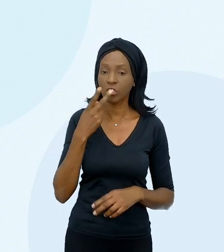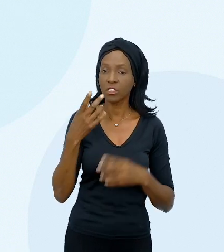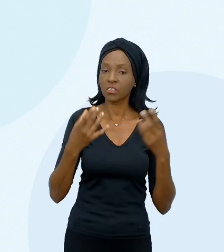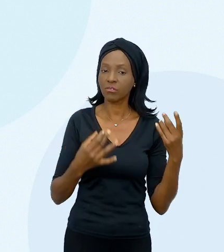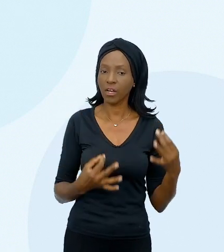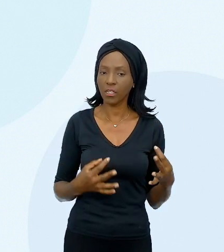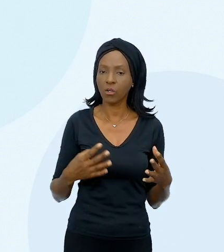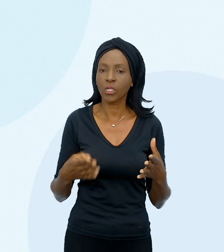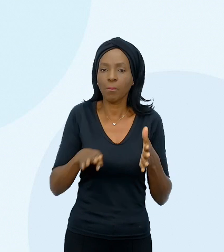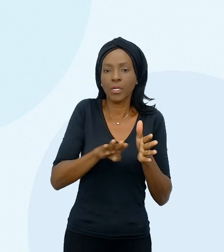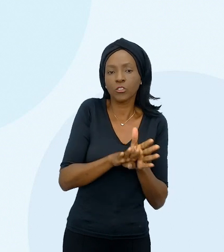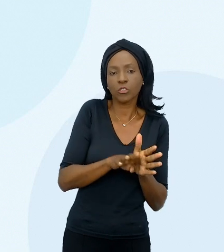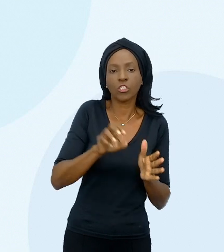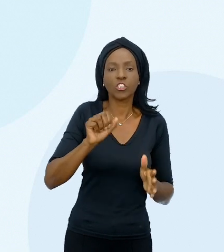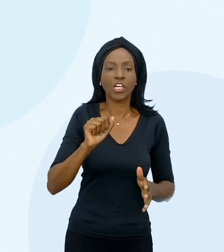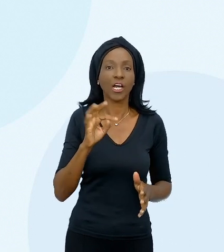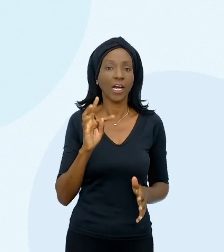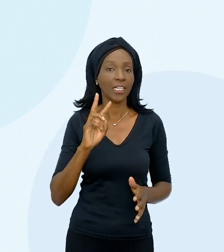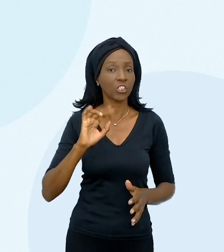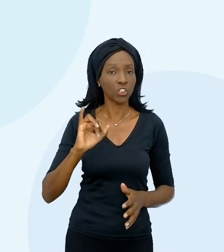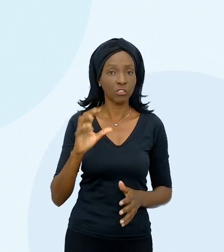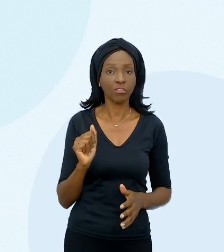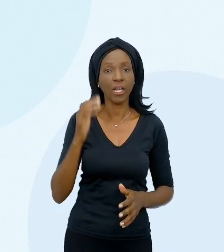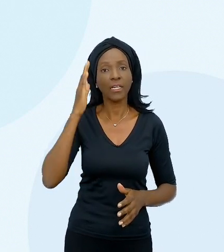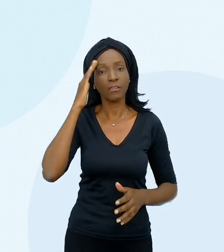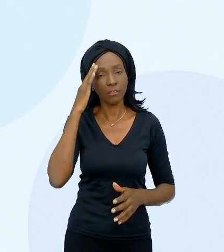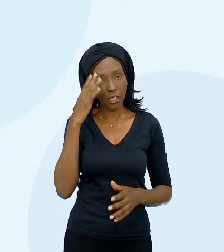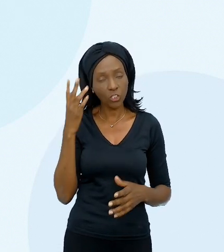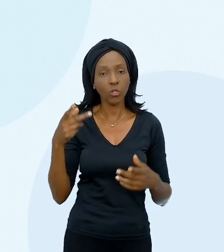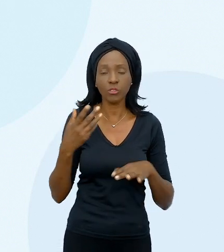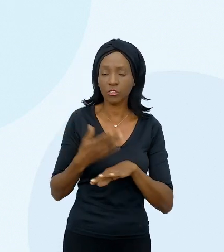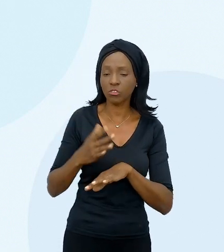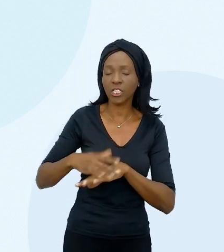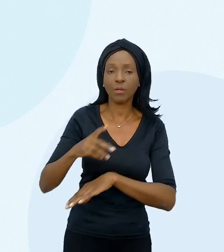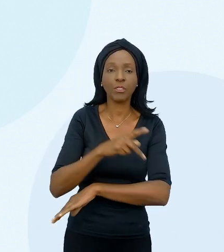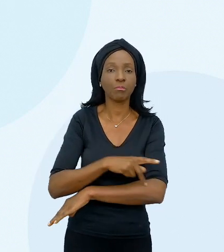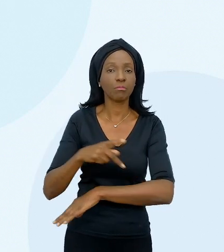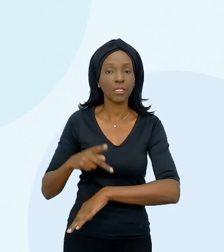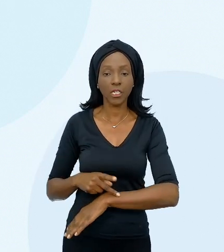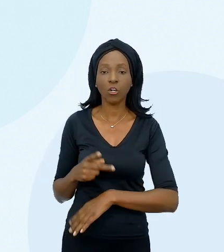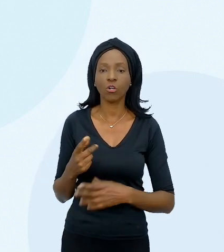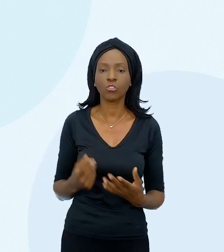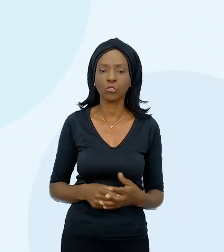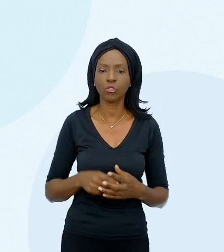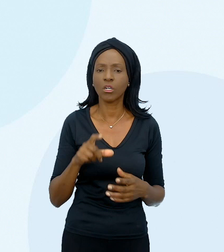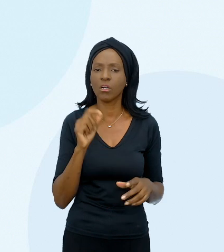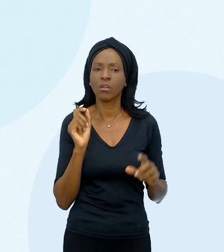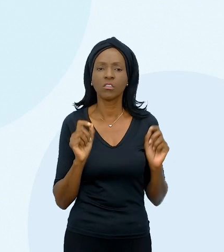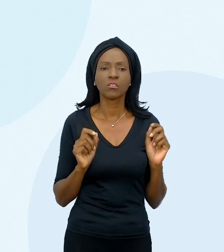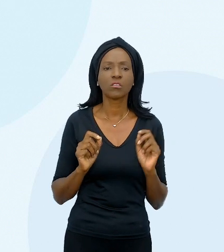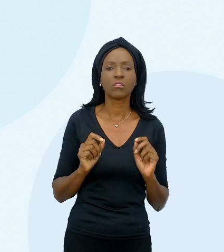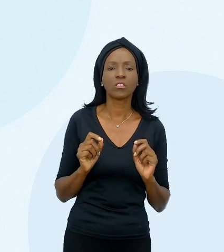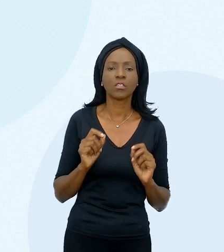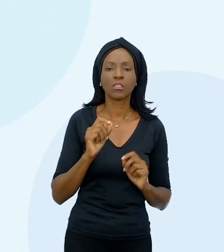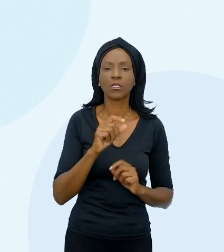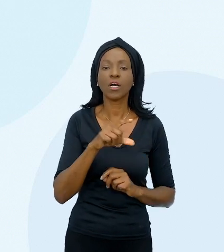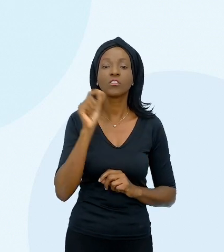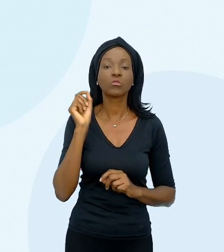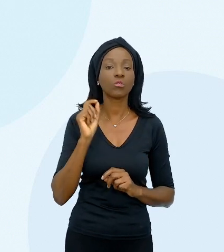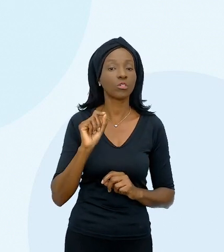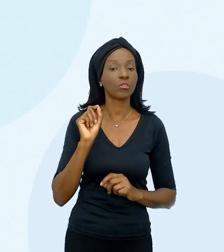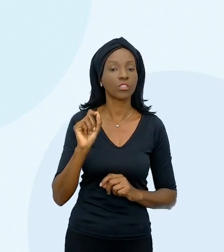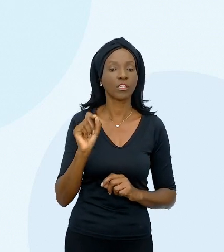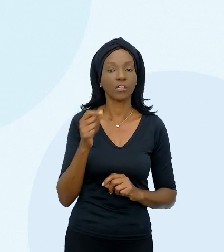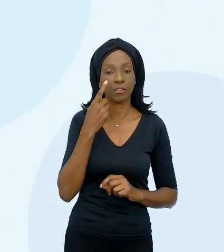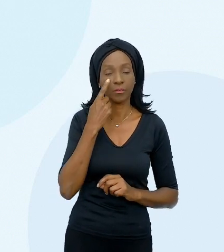ativas, elas são entendidas como práticas pedagógicas, alternativas ao quê? Né? Então, veja, e aqui tem um aspecto bem